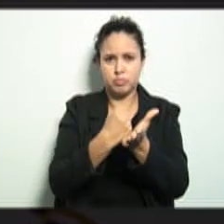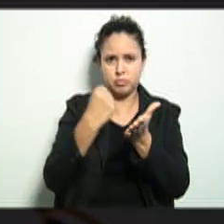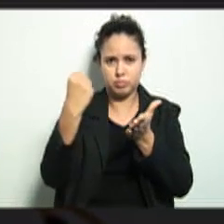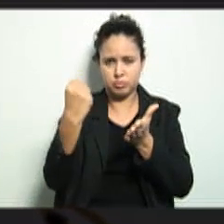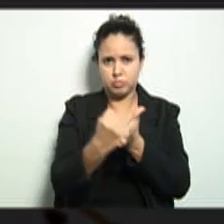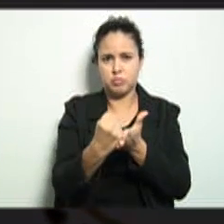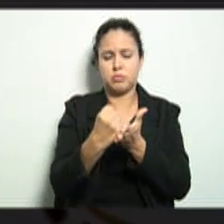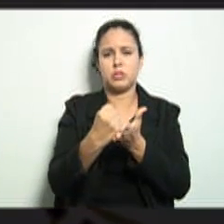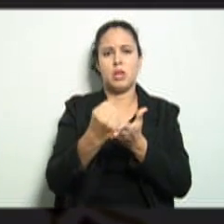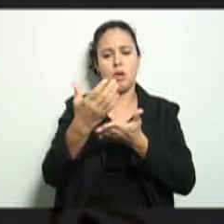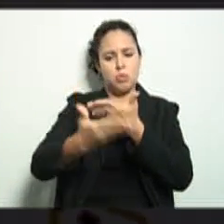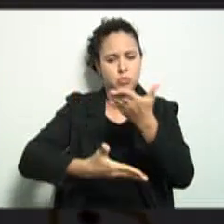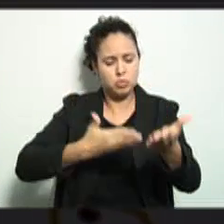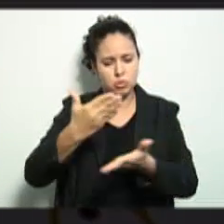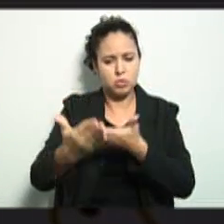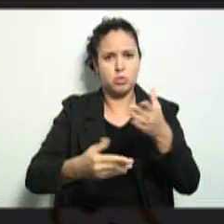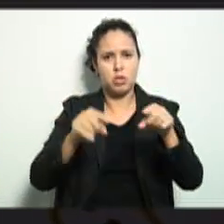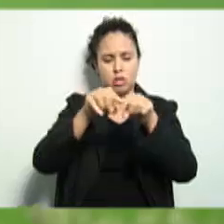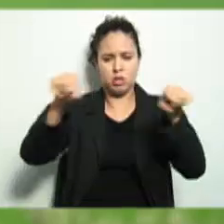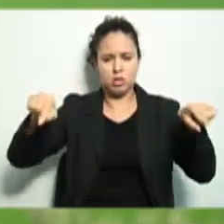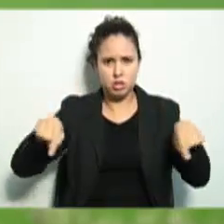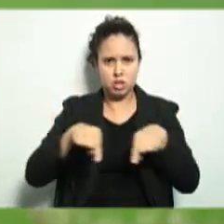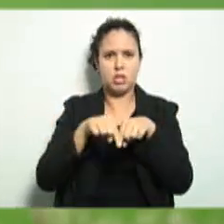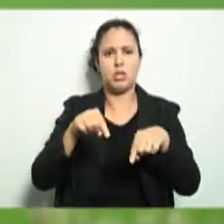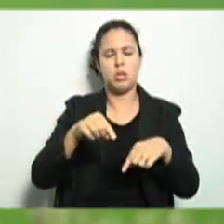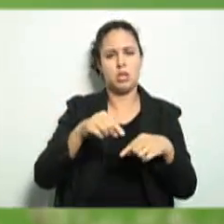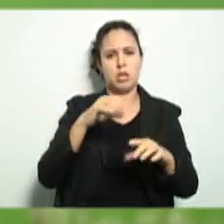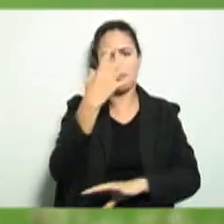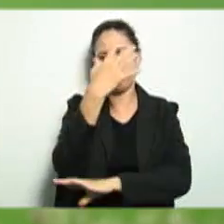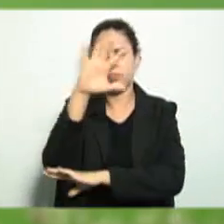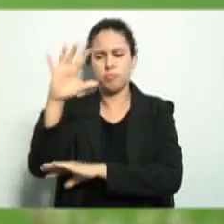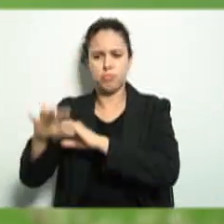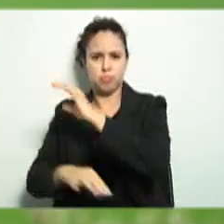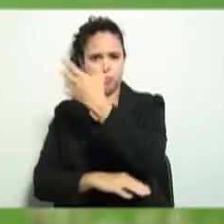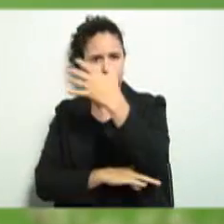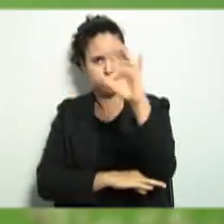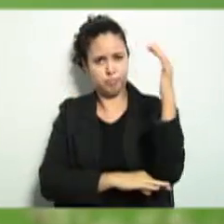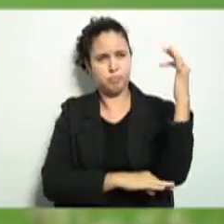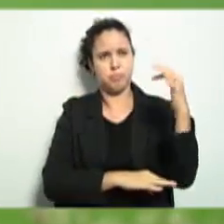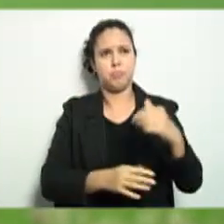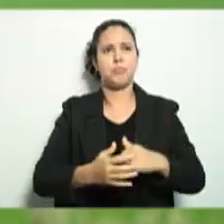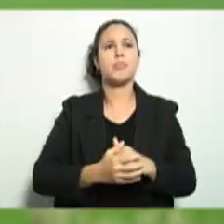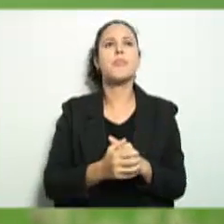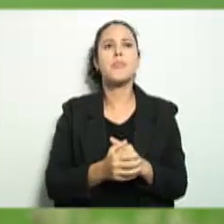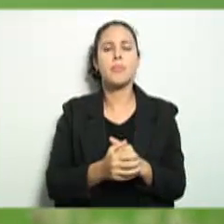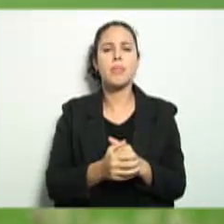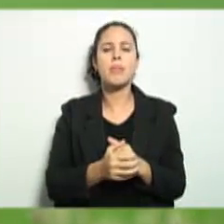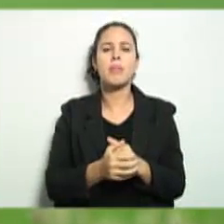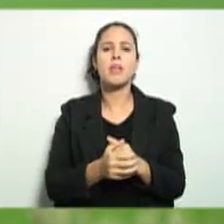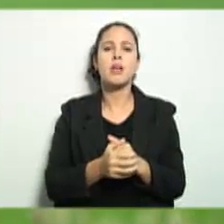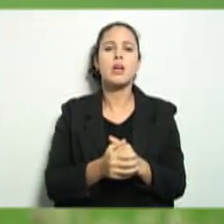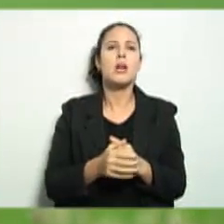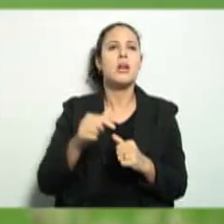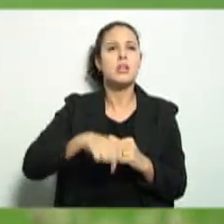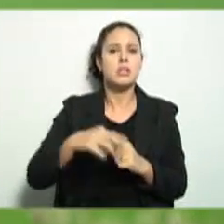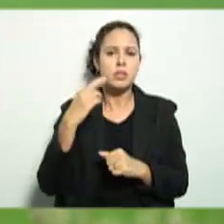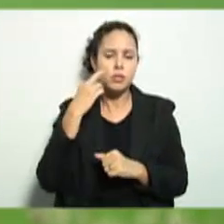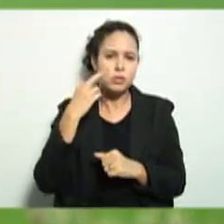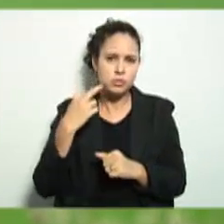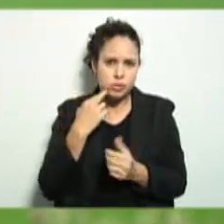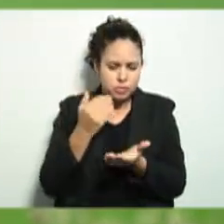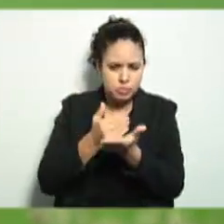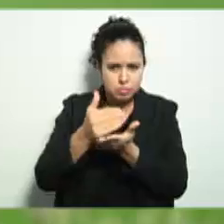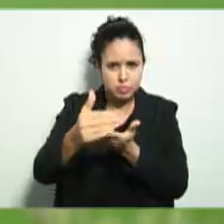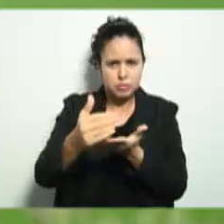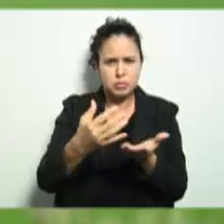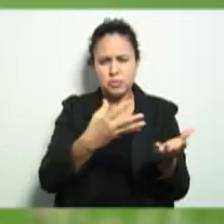e florestas do Acre para o Brasil. Rondônia, então, ele passa a ter várias cultura, né,